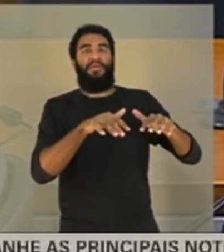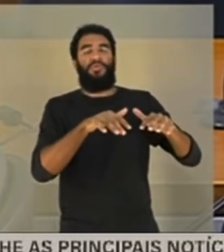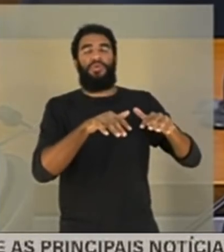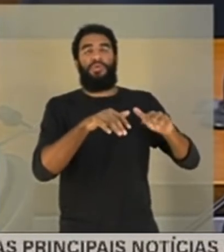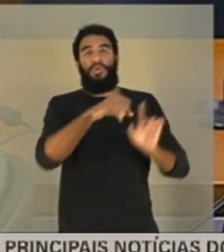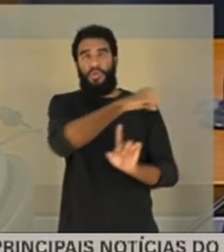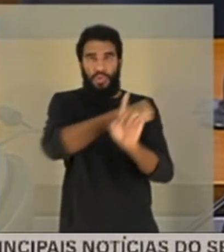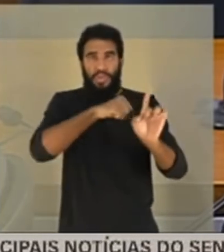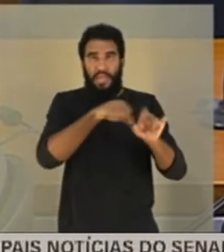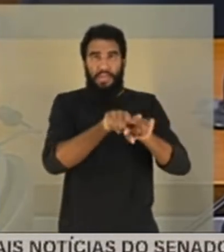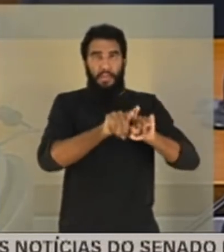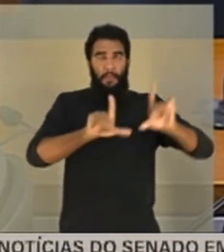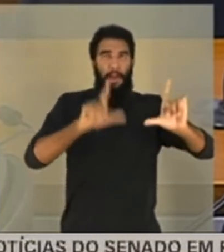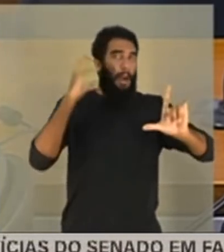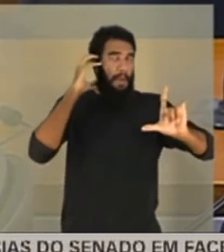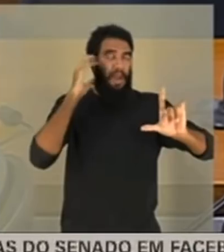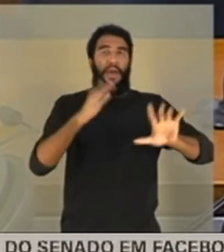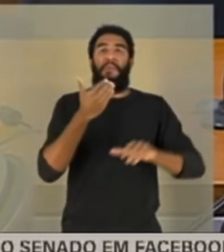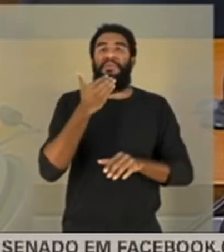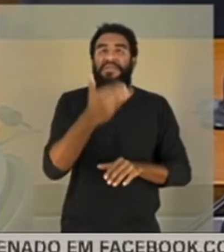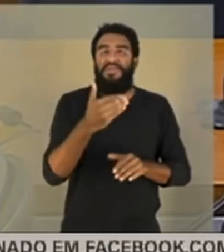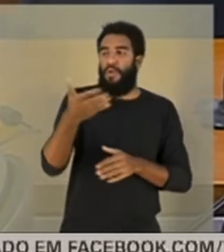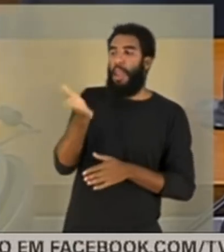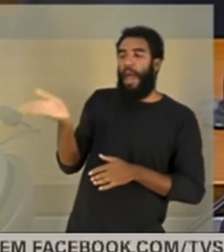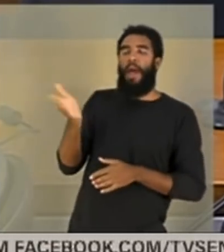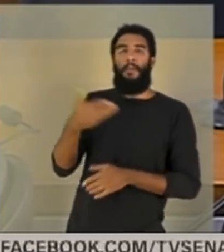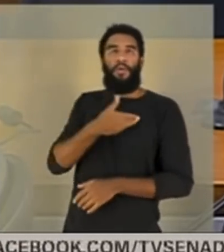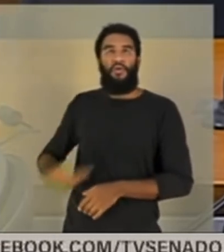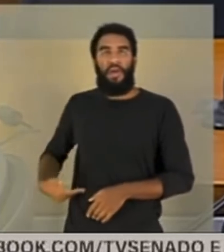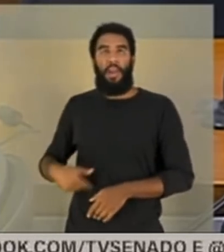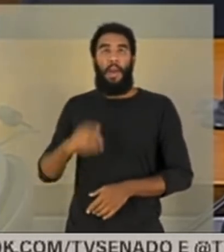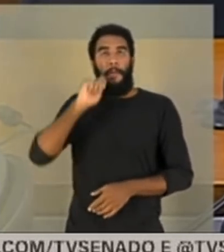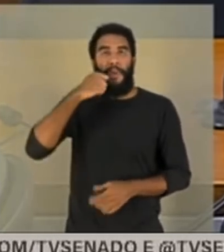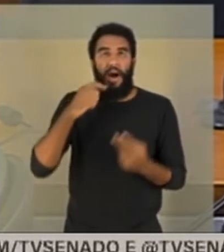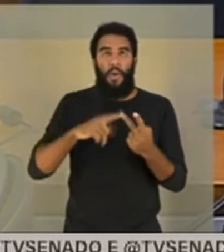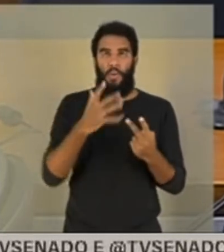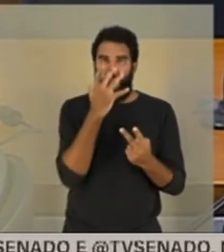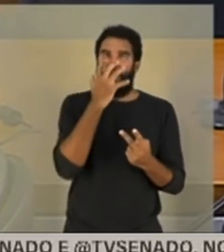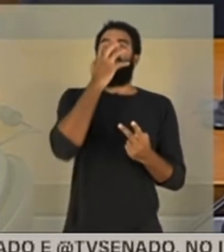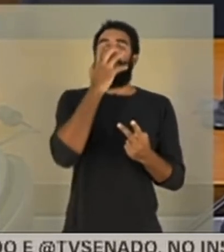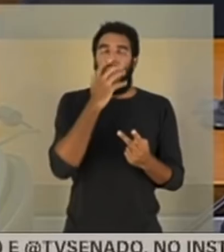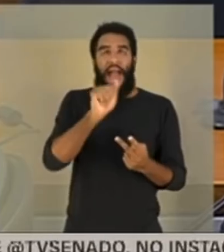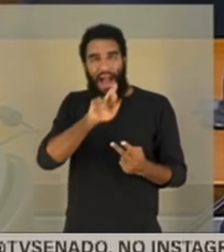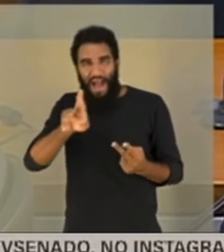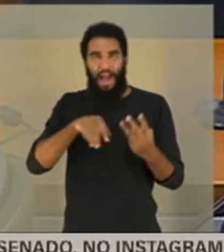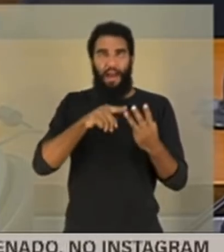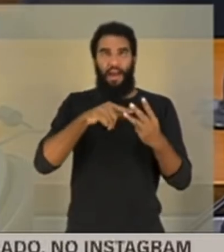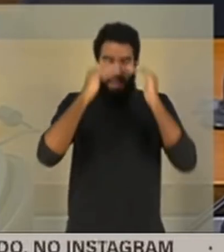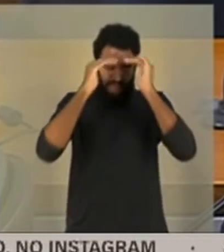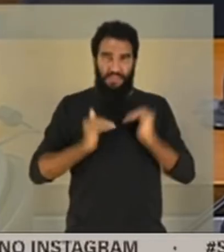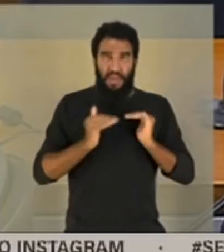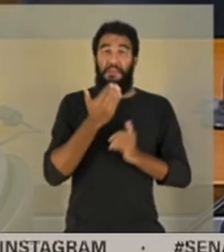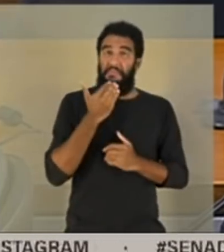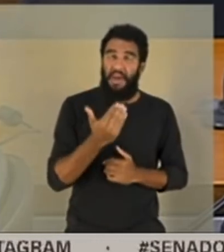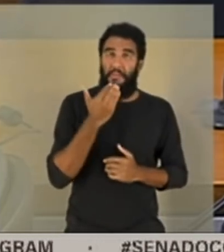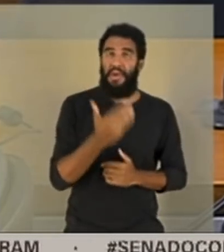à classe governante, cobrando vacina, pão, ar e respeito. Milhares de